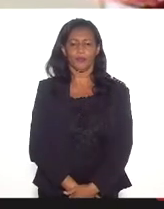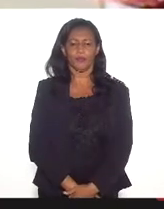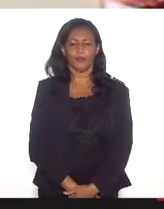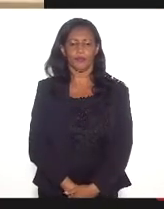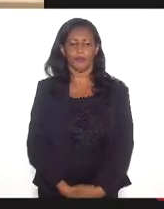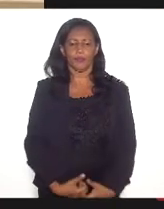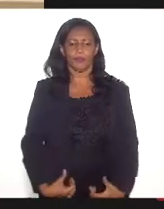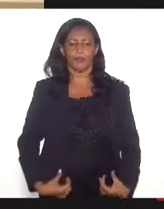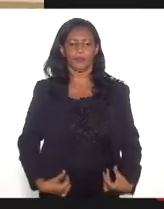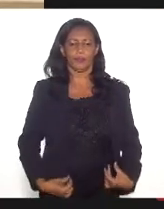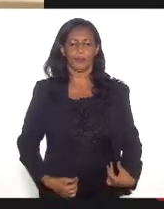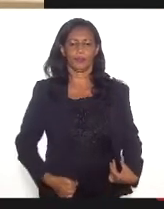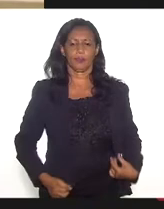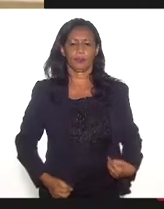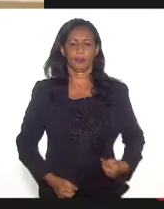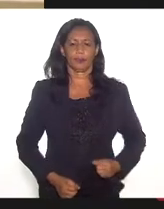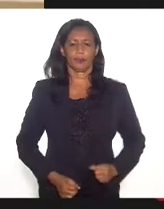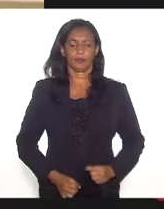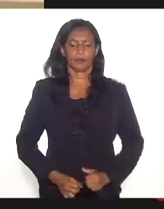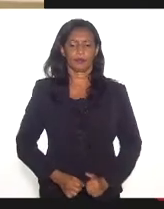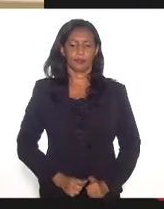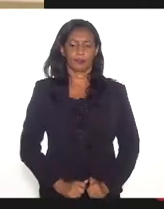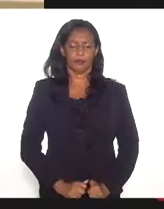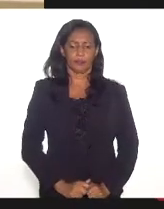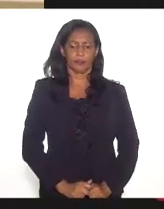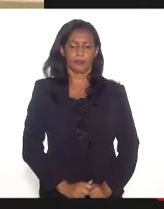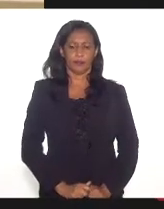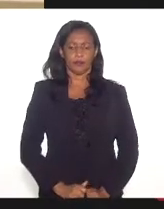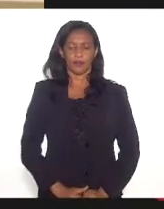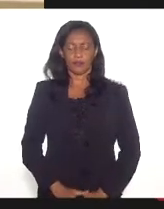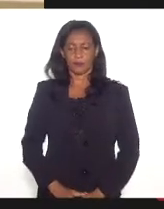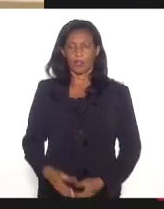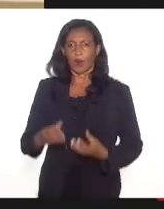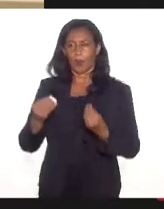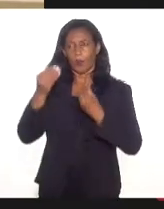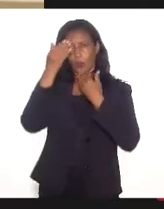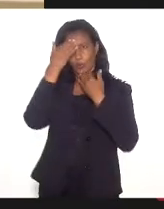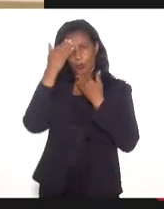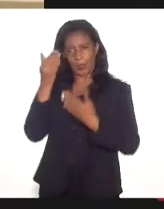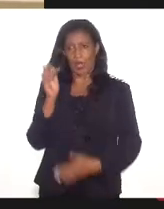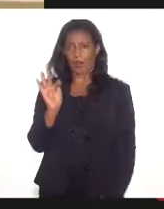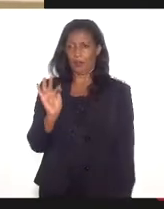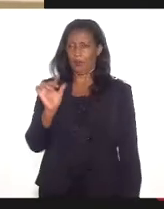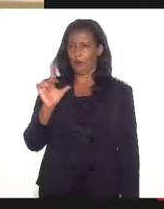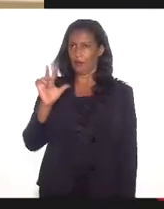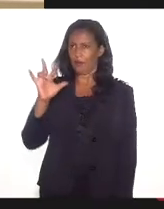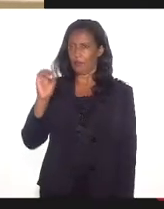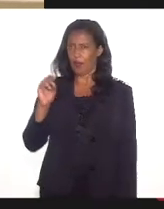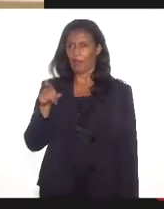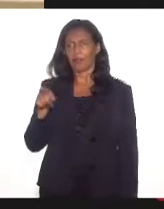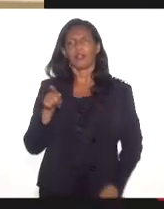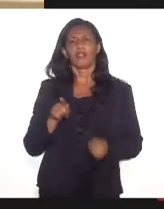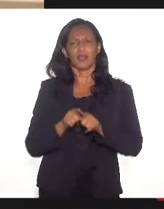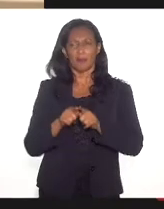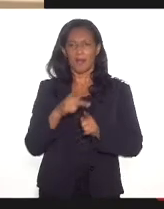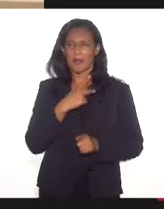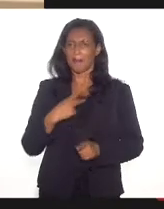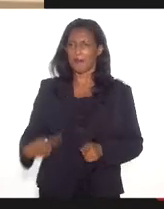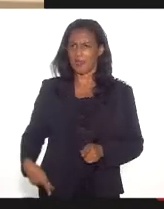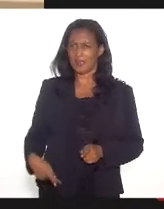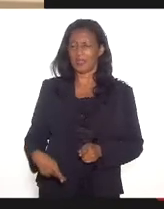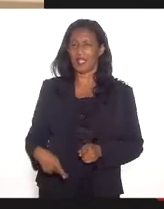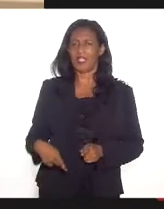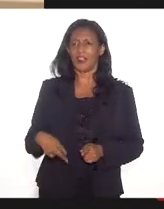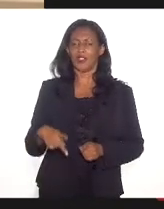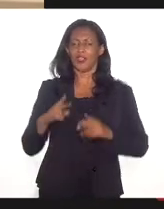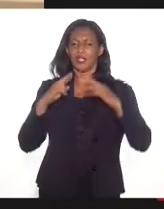Muito obrigada, deputado Flávio Serafini, que também é presidente da Comissão de Educação da Assembleia Legislativa e,